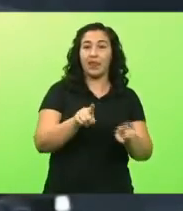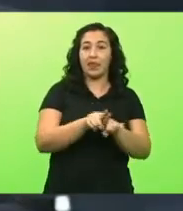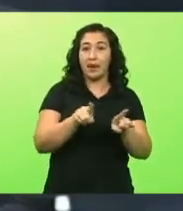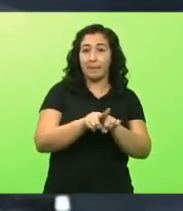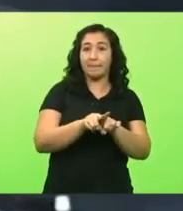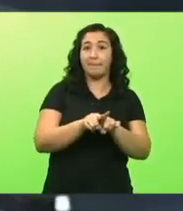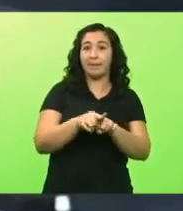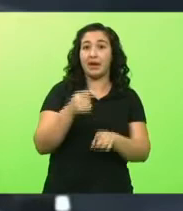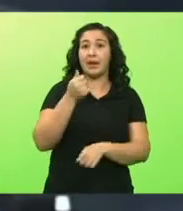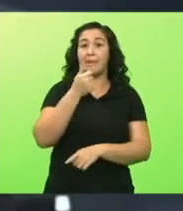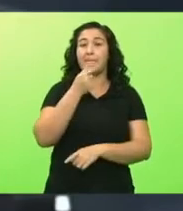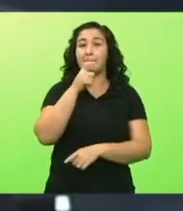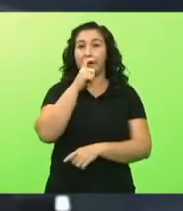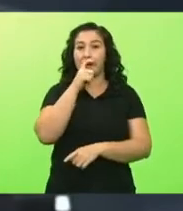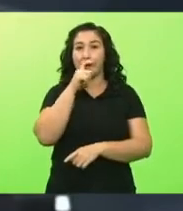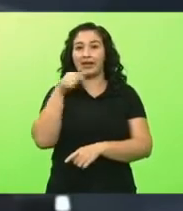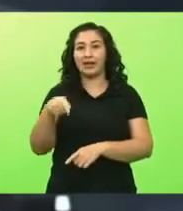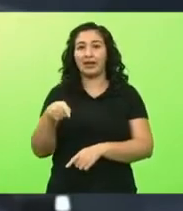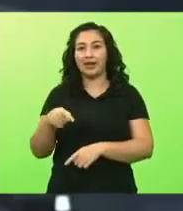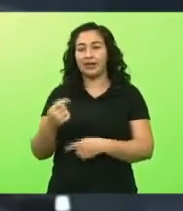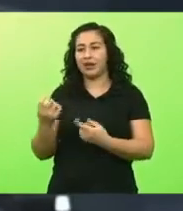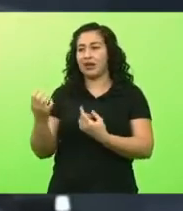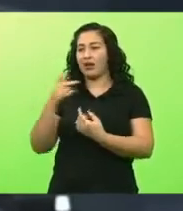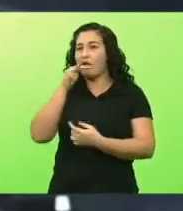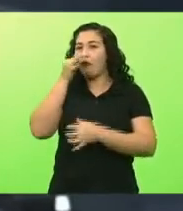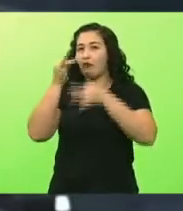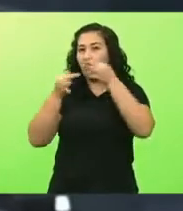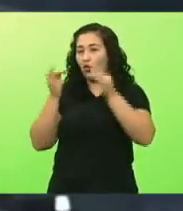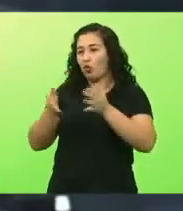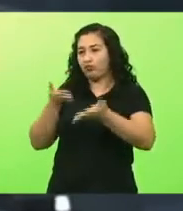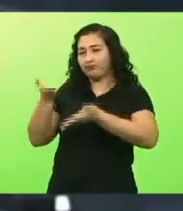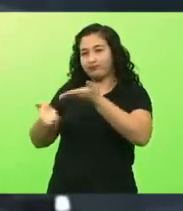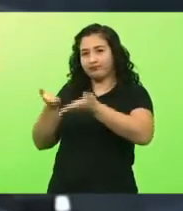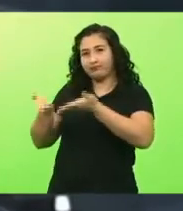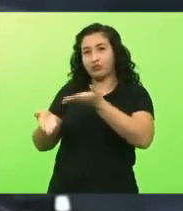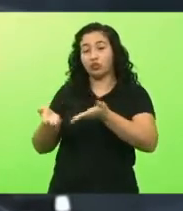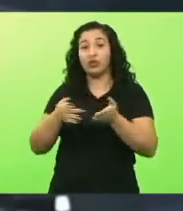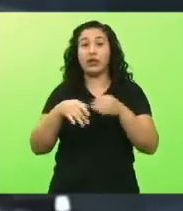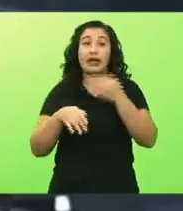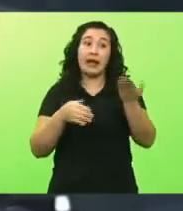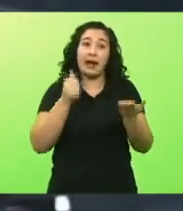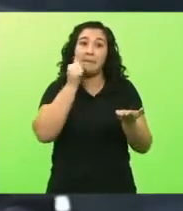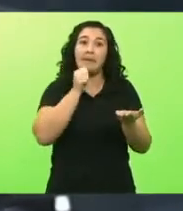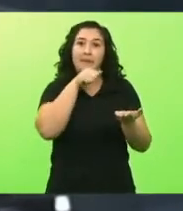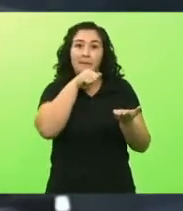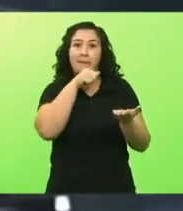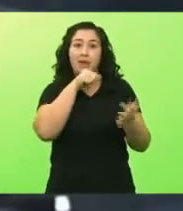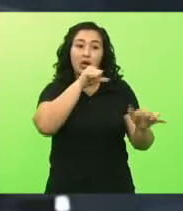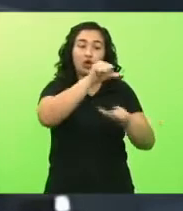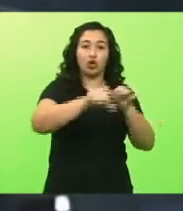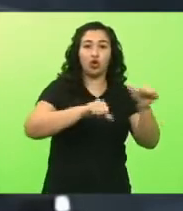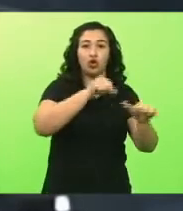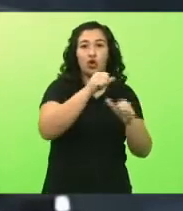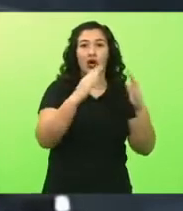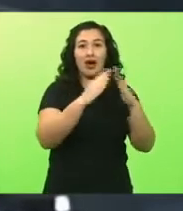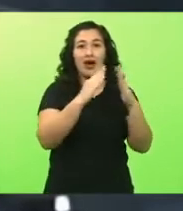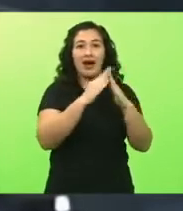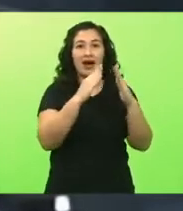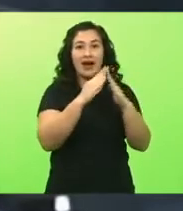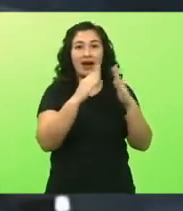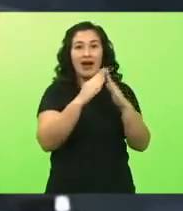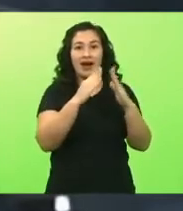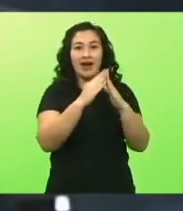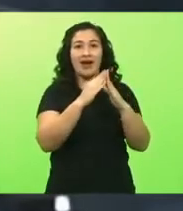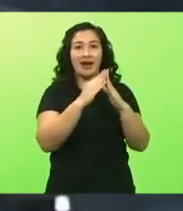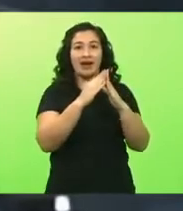e morreu muito cedo. A mãe teve, então, de transformar a casa em pensão para estudantes